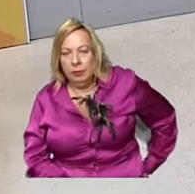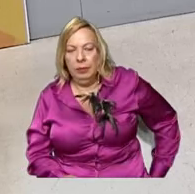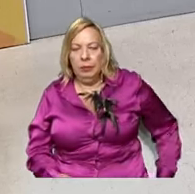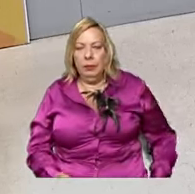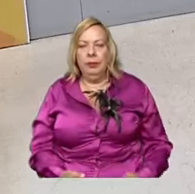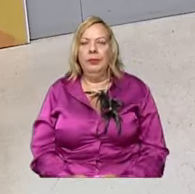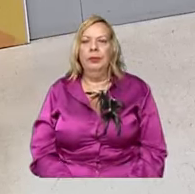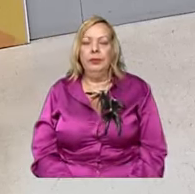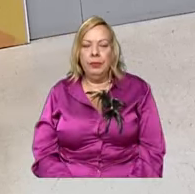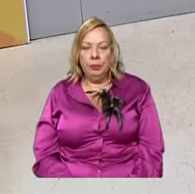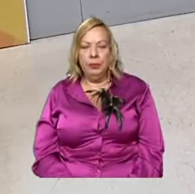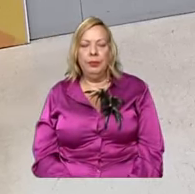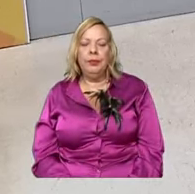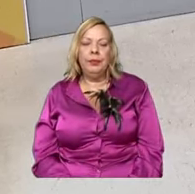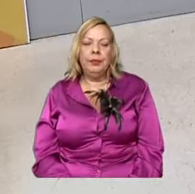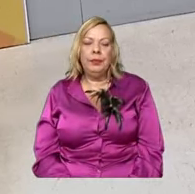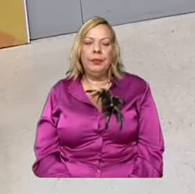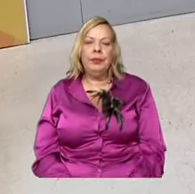34, 34, 34, 34.